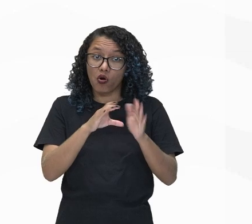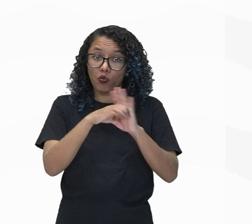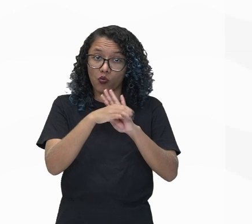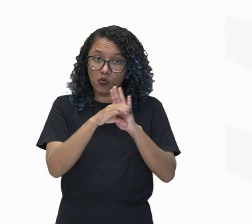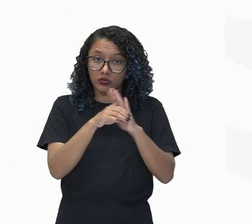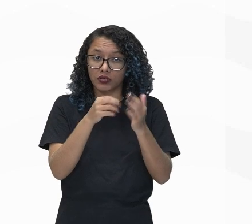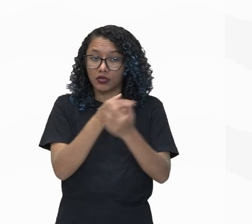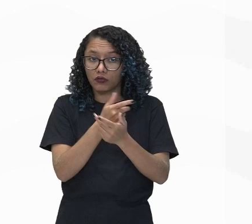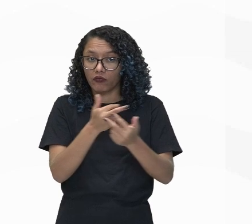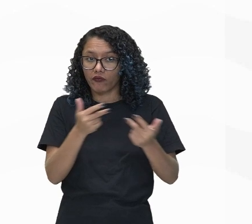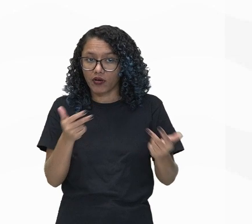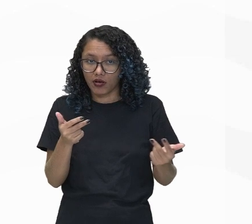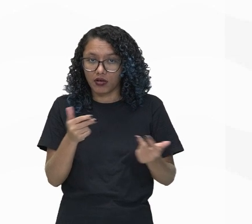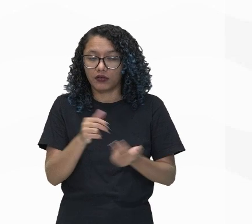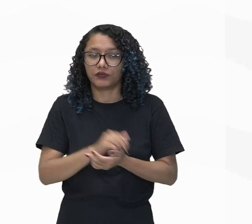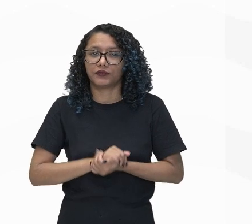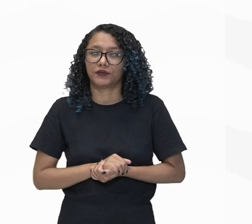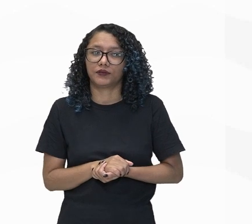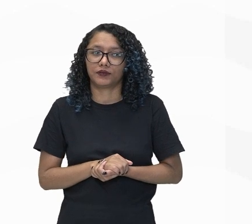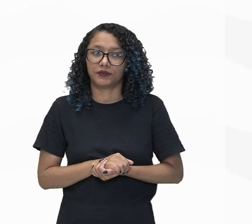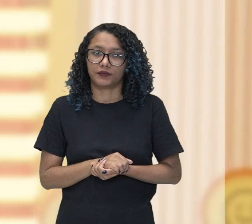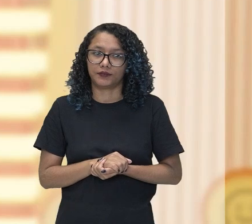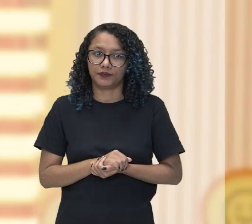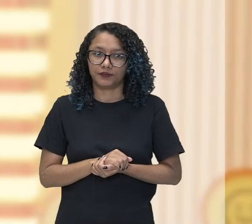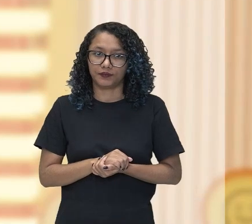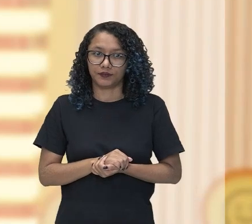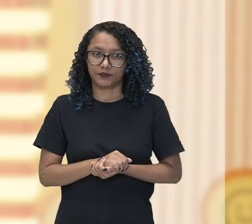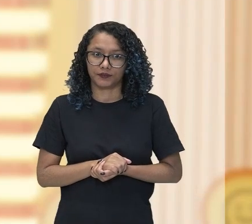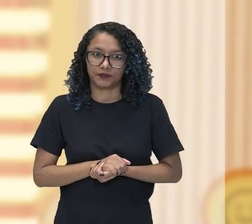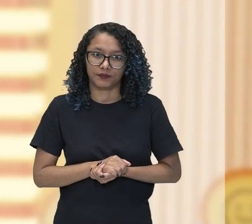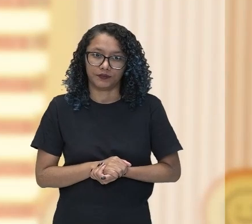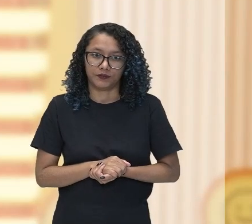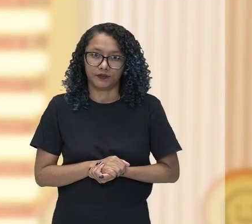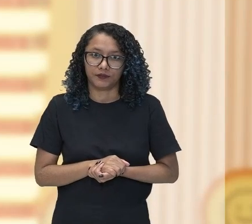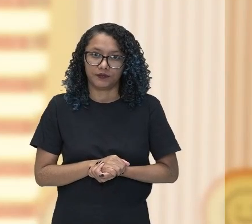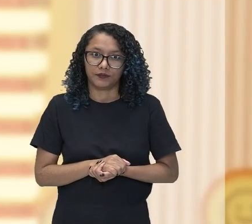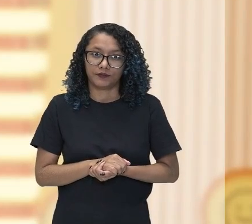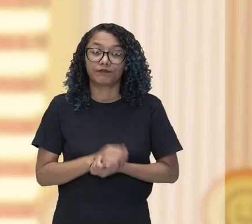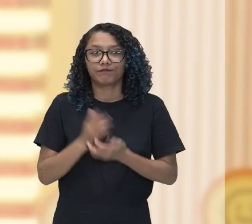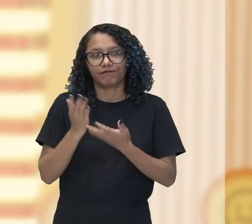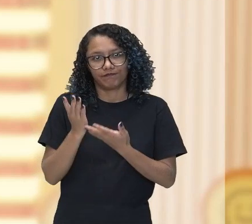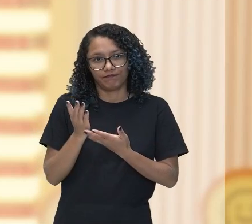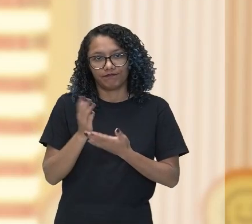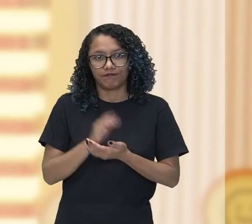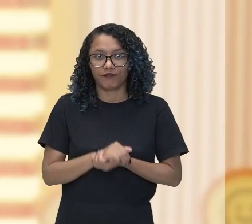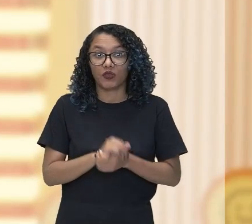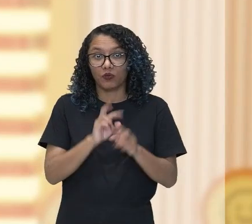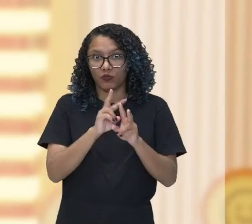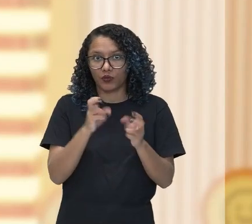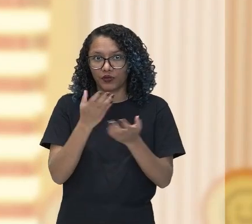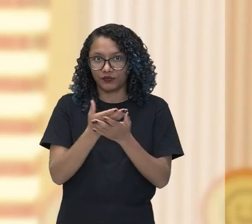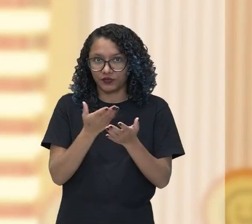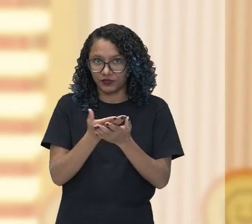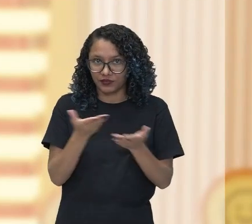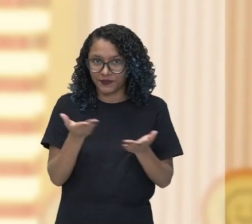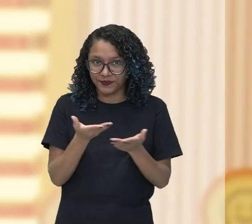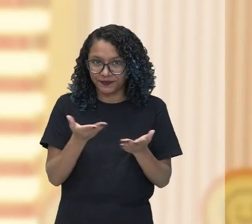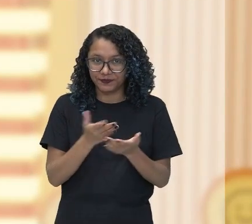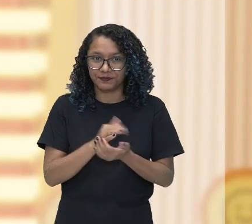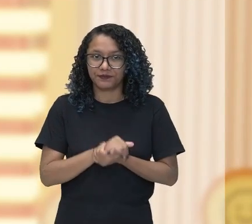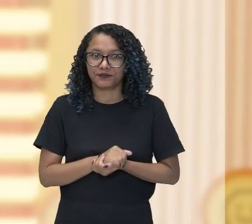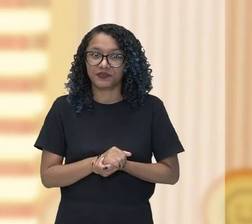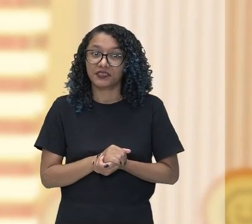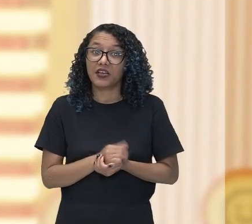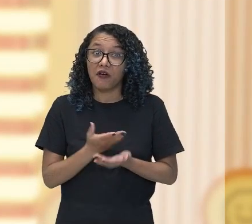definições e também os seus conceitos. Então, esse é o tratado, aquilo que nós vamos tratar na nossa aula. E